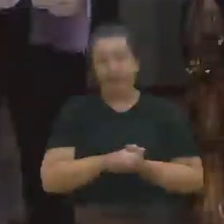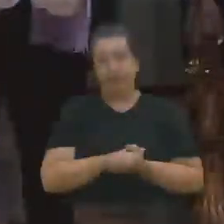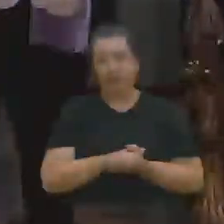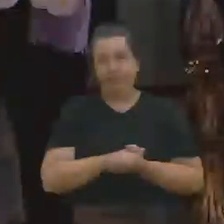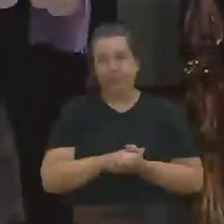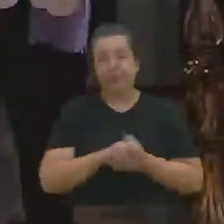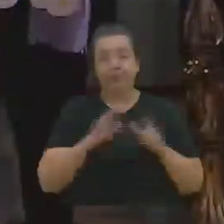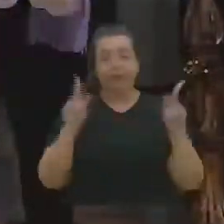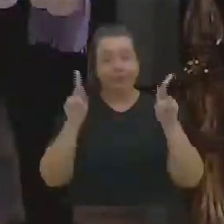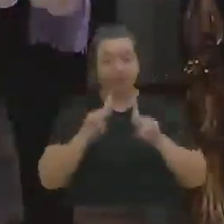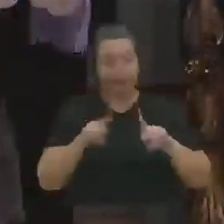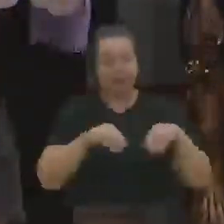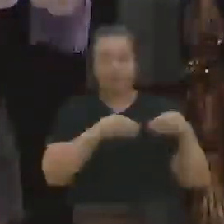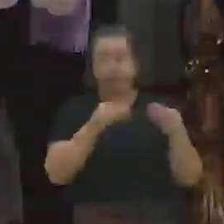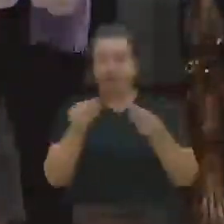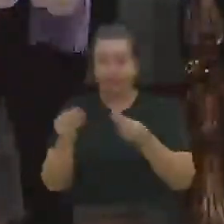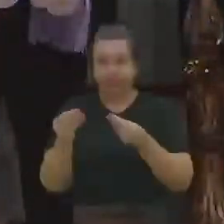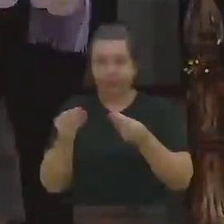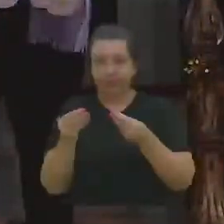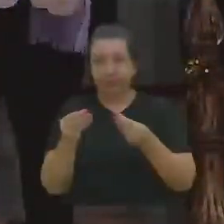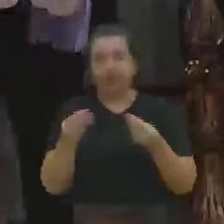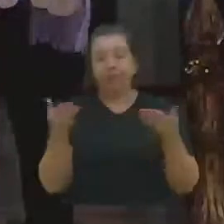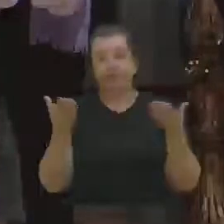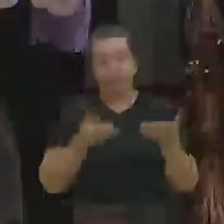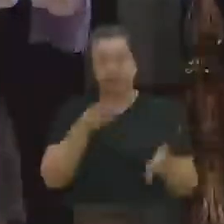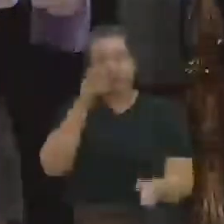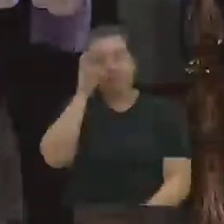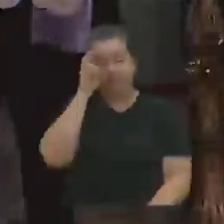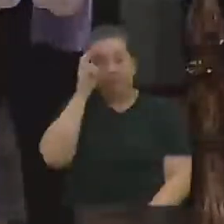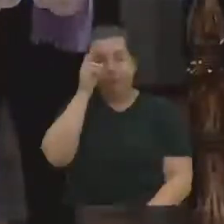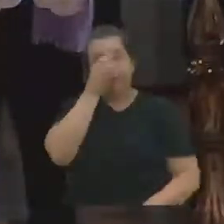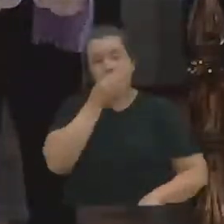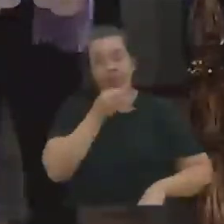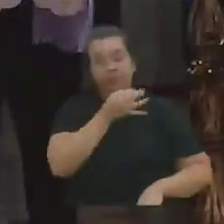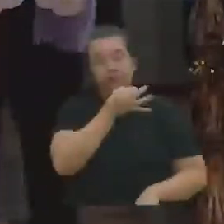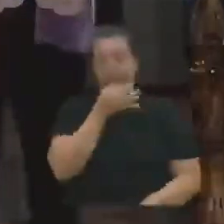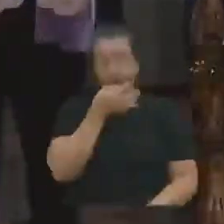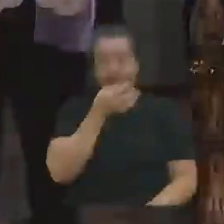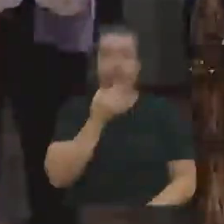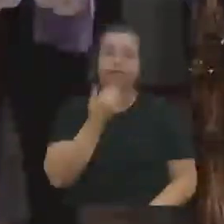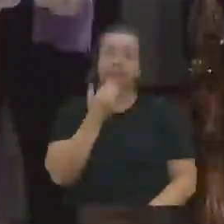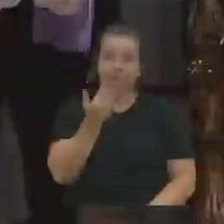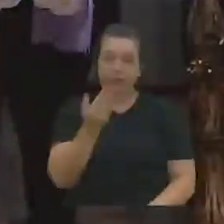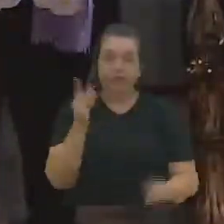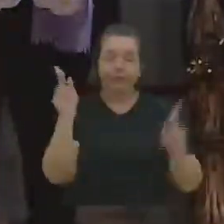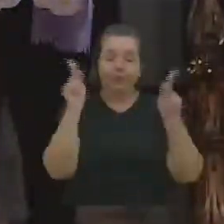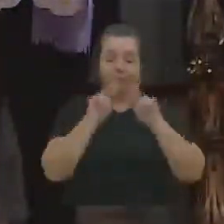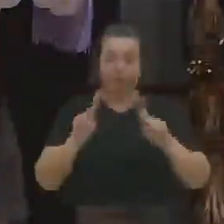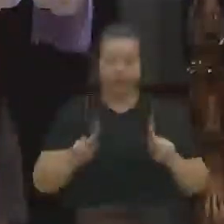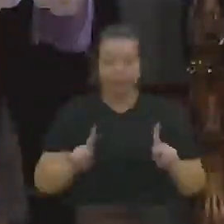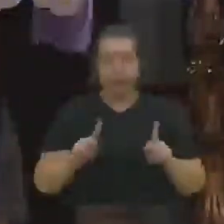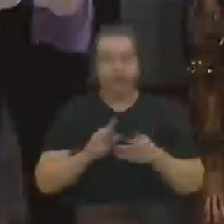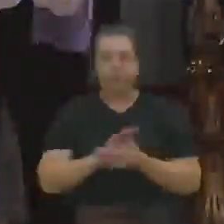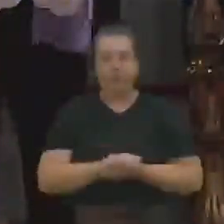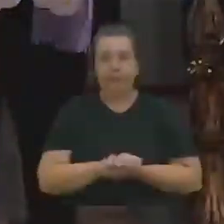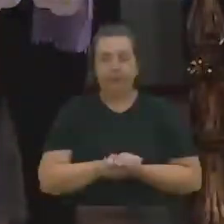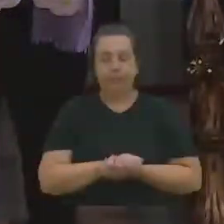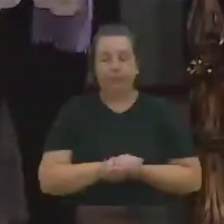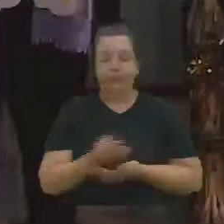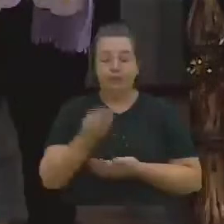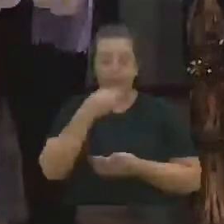a minha paz. Nesta quinta eucarística, peça a paz no seu